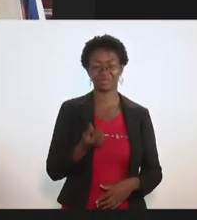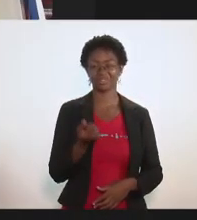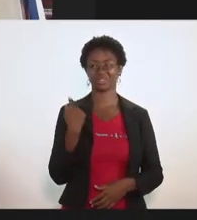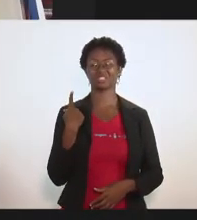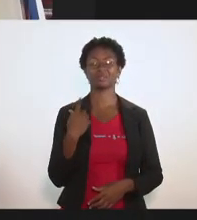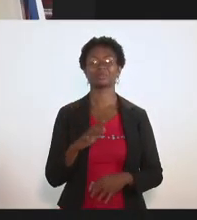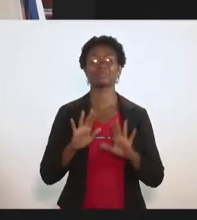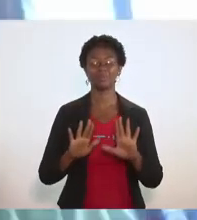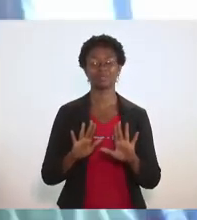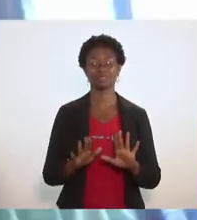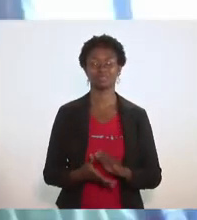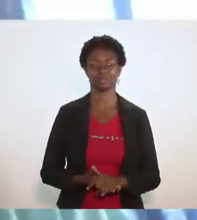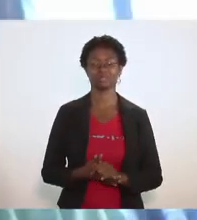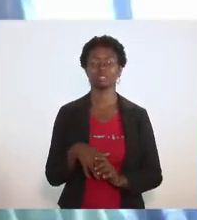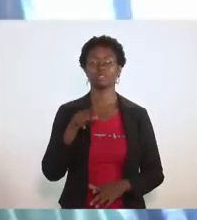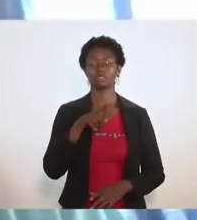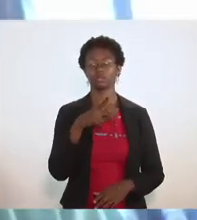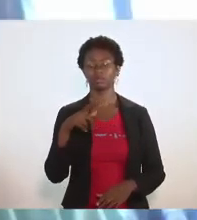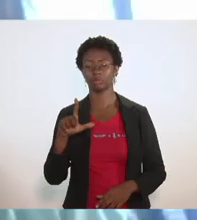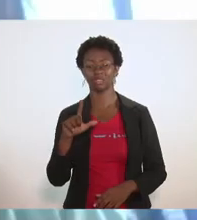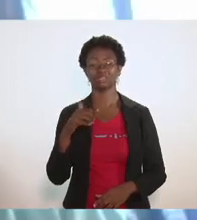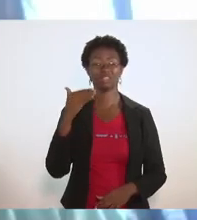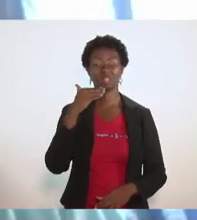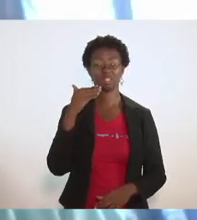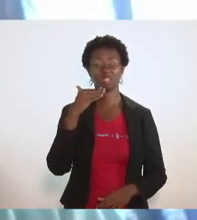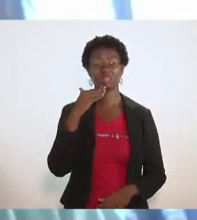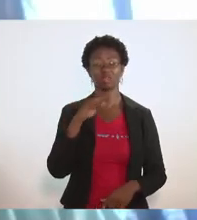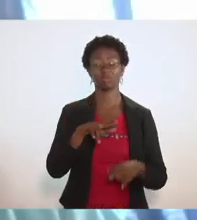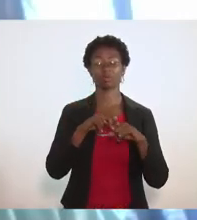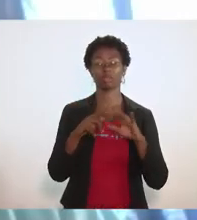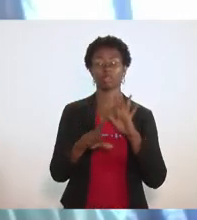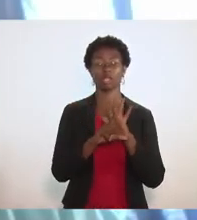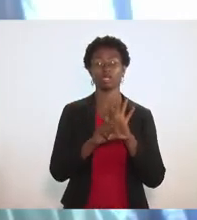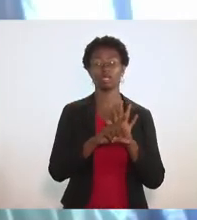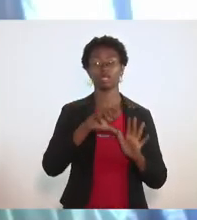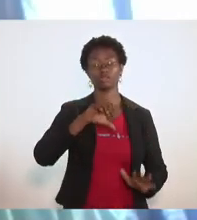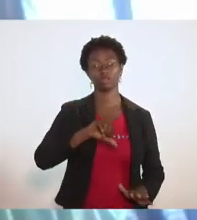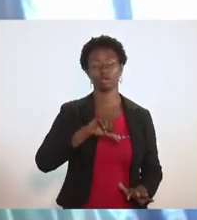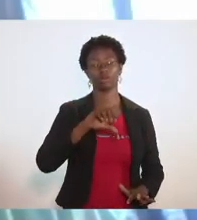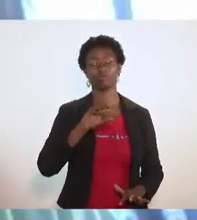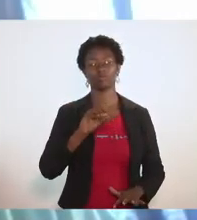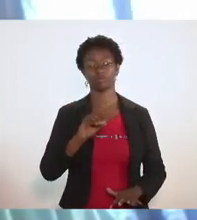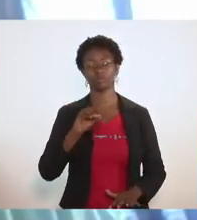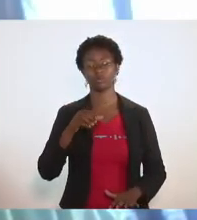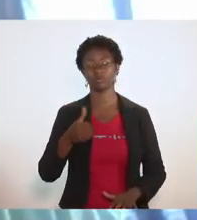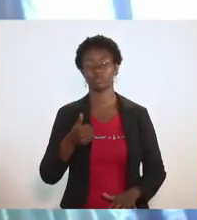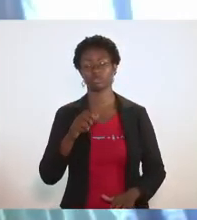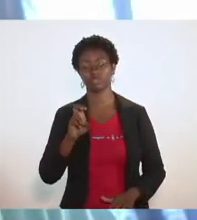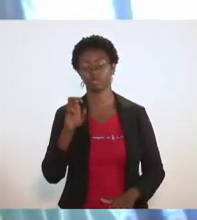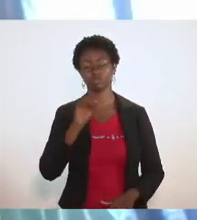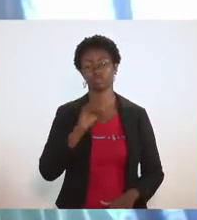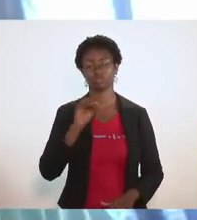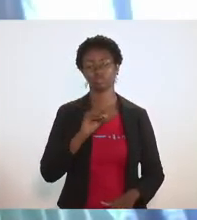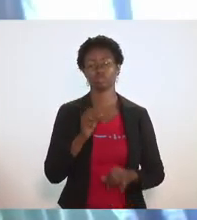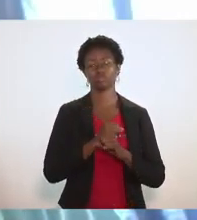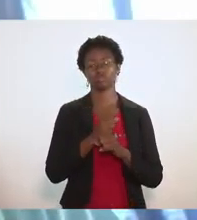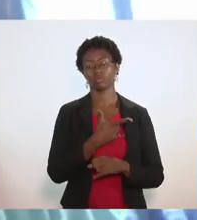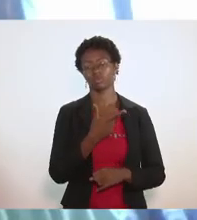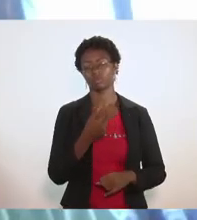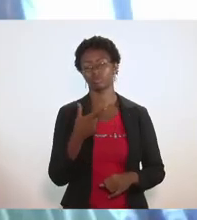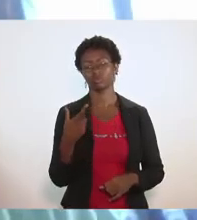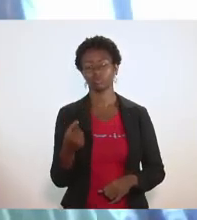ordem, presidente. Questão de ordem sobre esse projeto. Eu falei antes, eu não me dei conta que o meu som